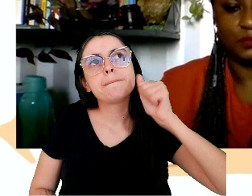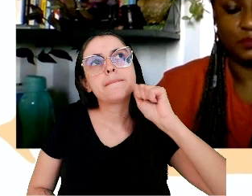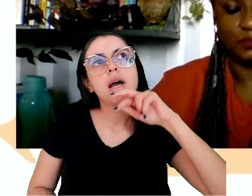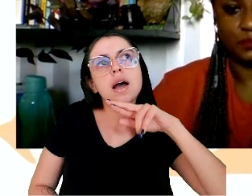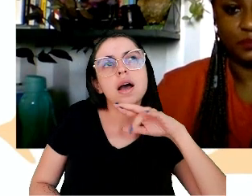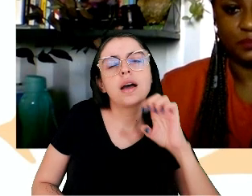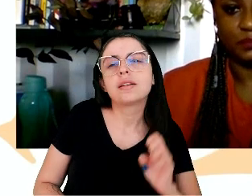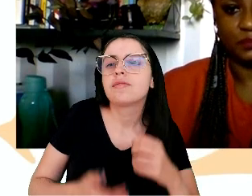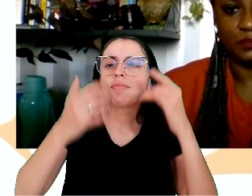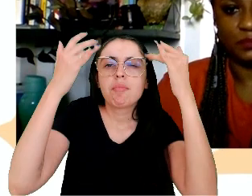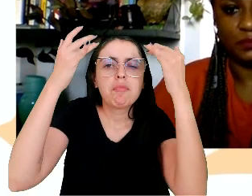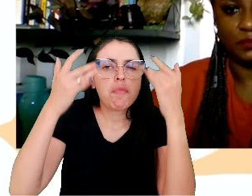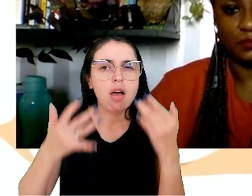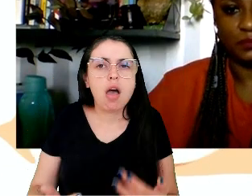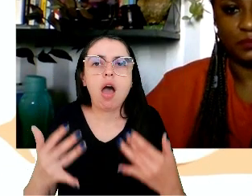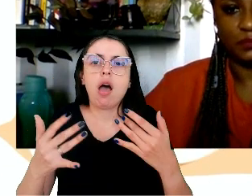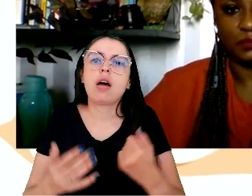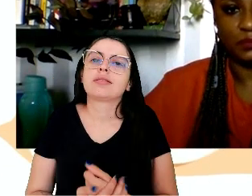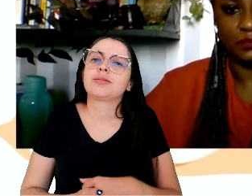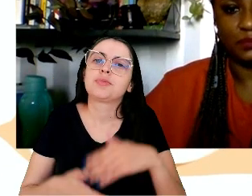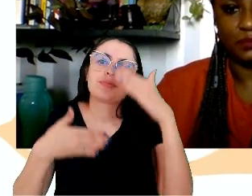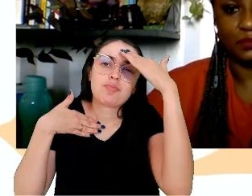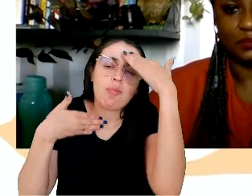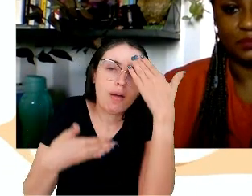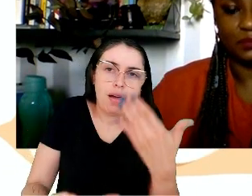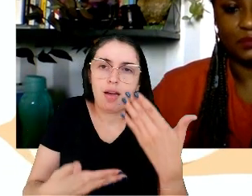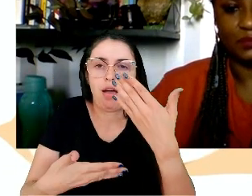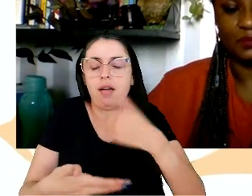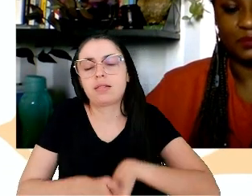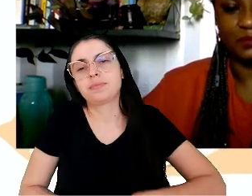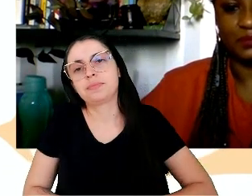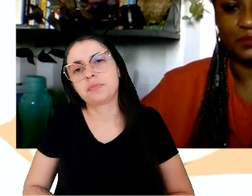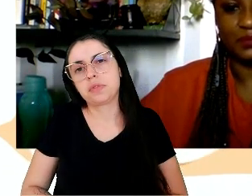muitos elogios, muitos agradecimentos,